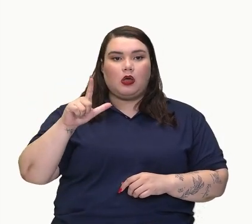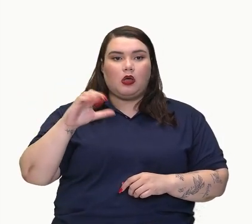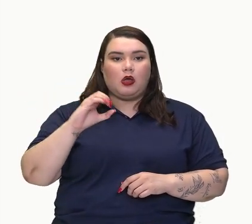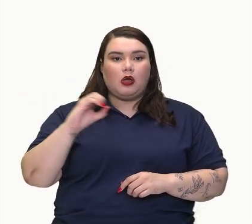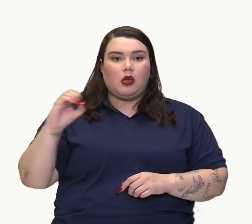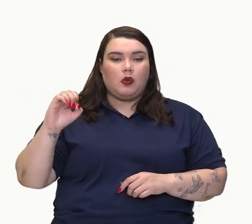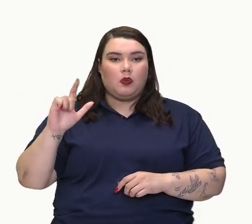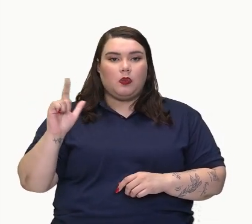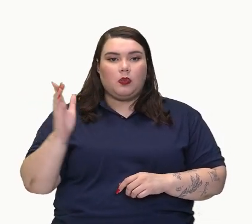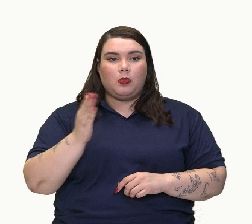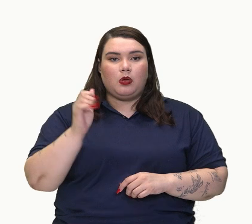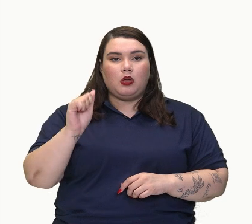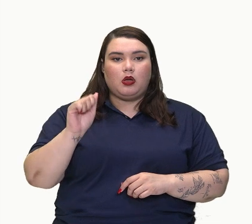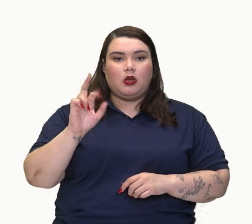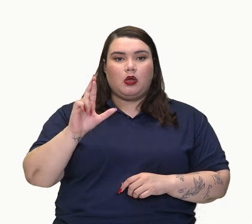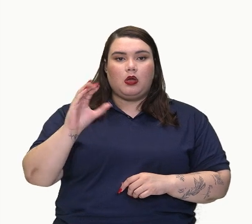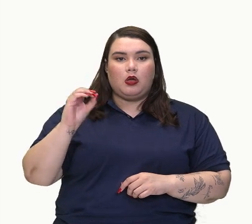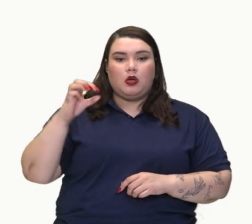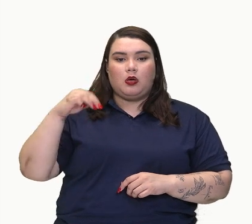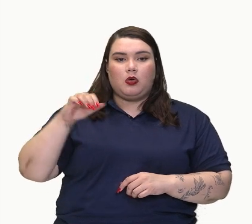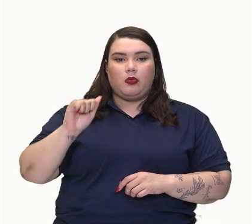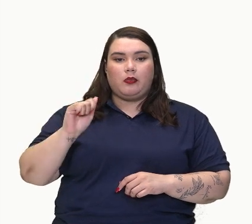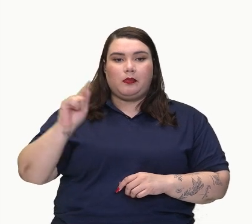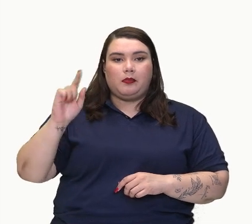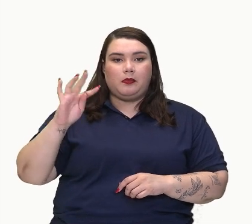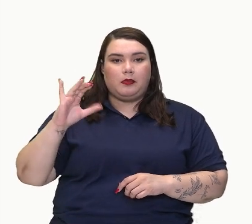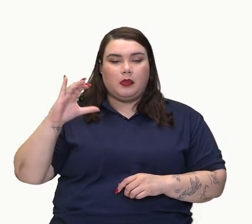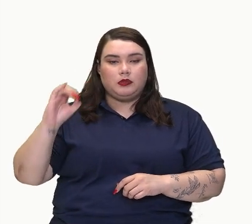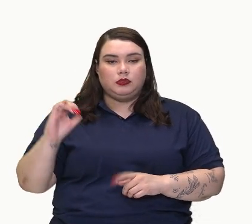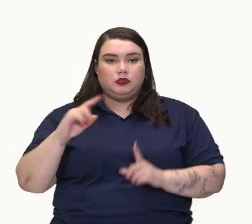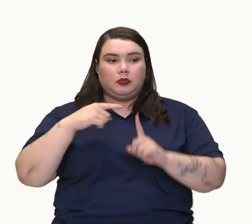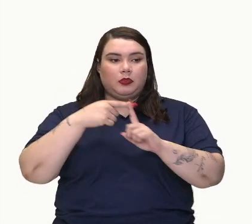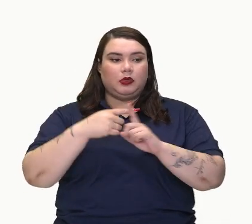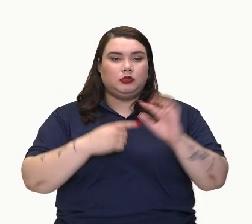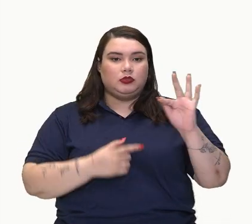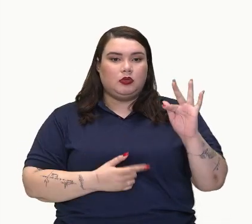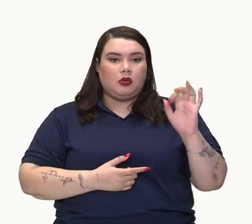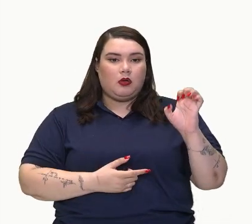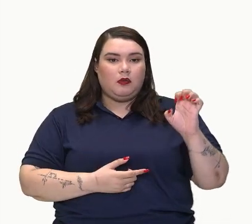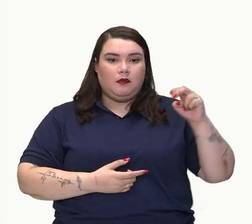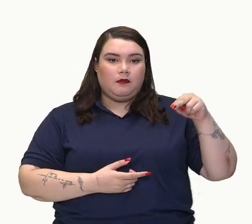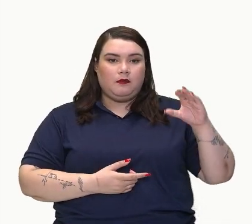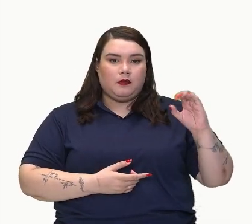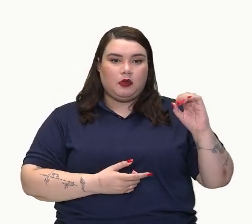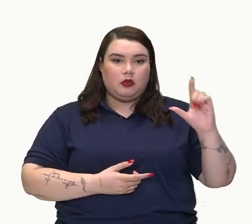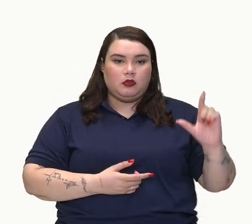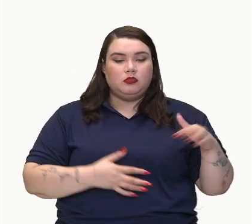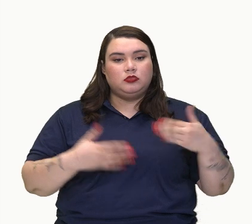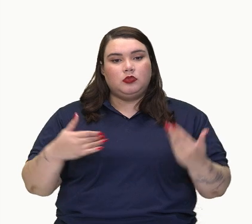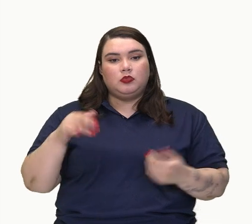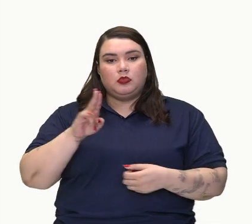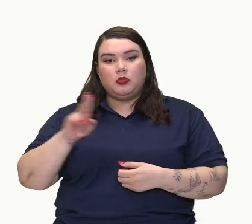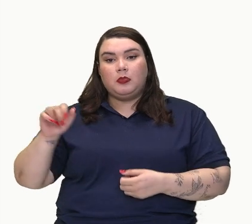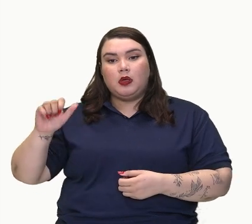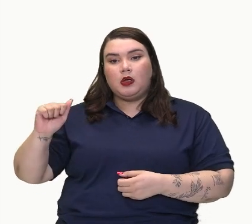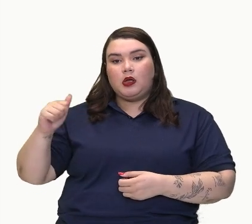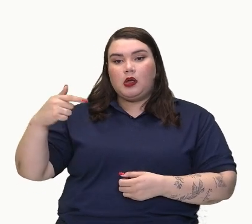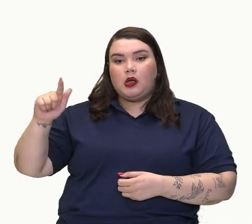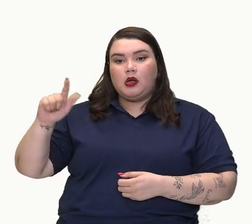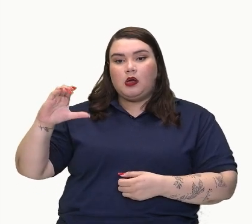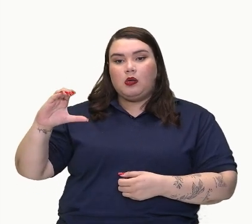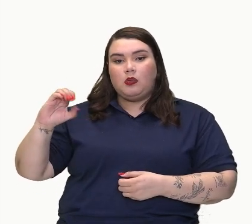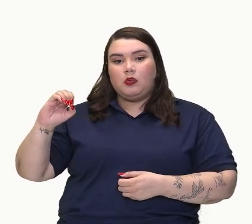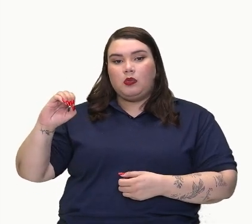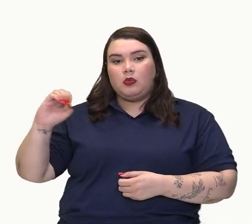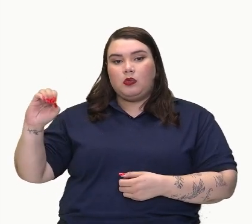fenol, tá? Então note que essa estrutura aqui é chamada de benzeno, por isso álcool benzílico, tá? Mas quando